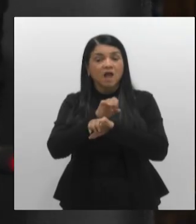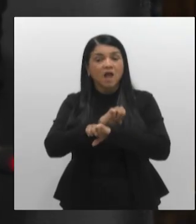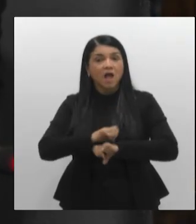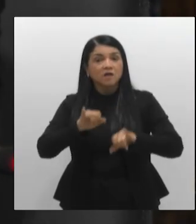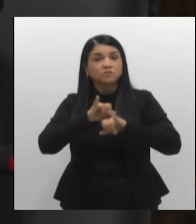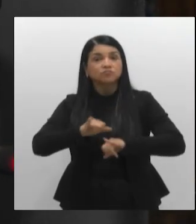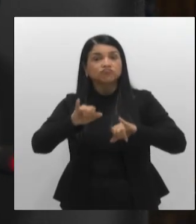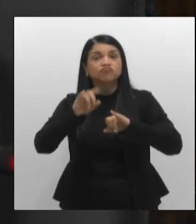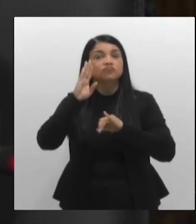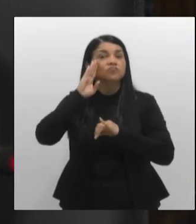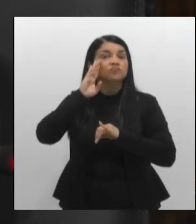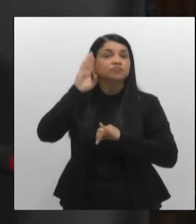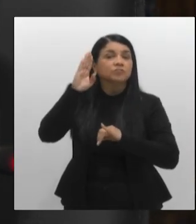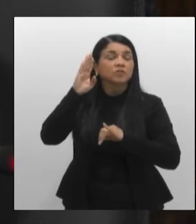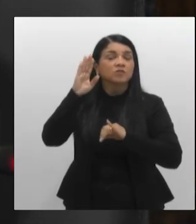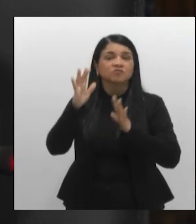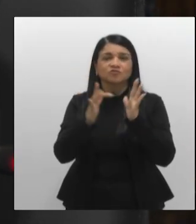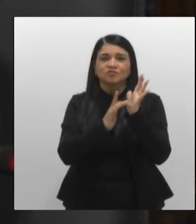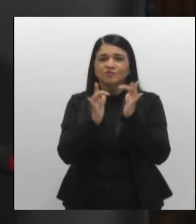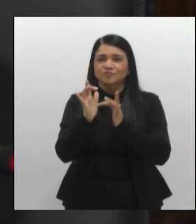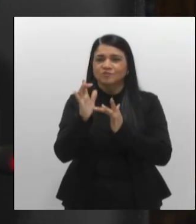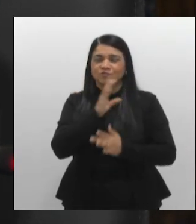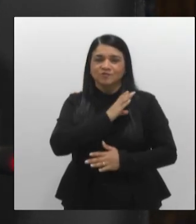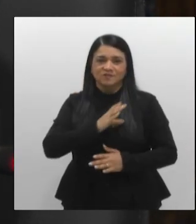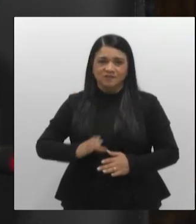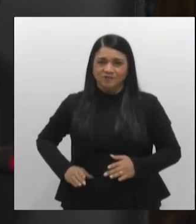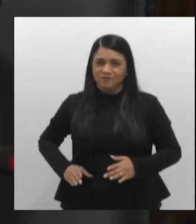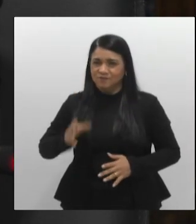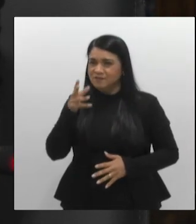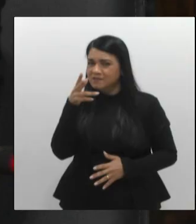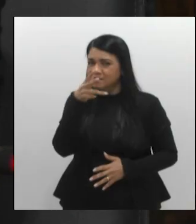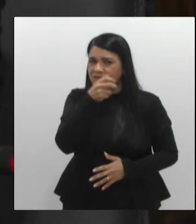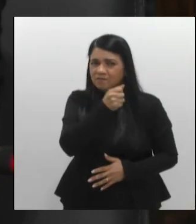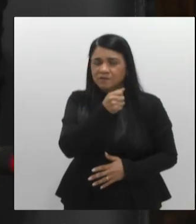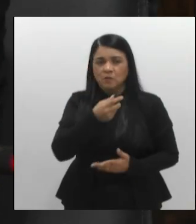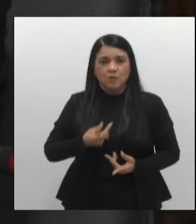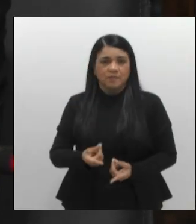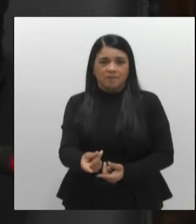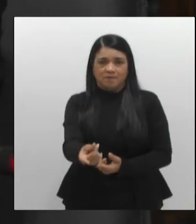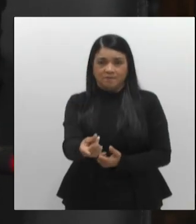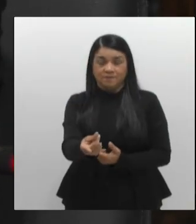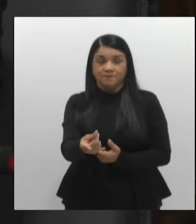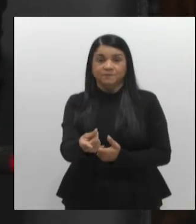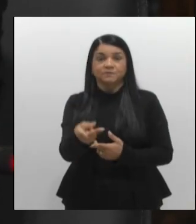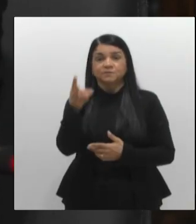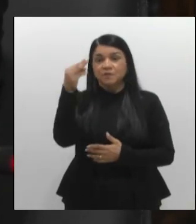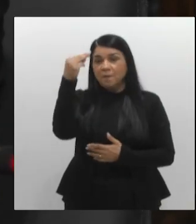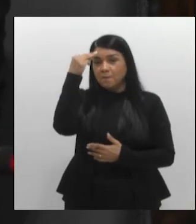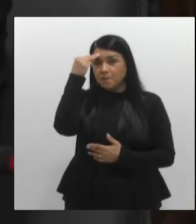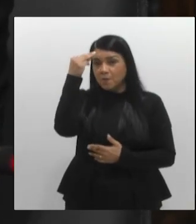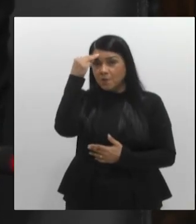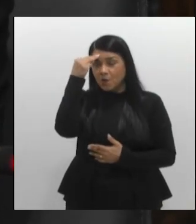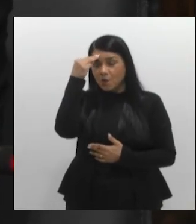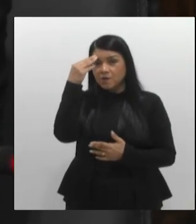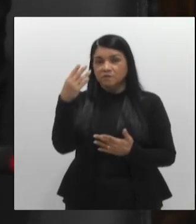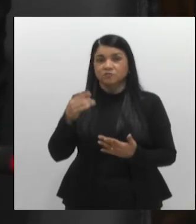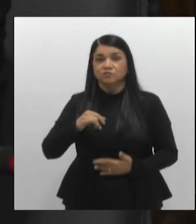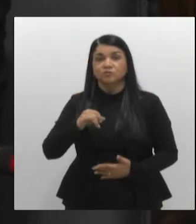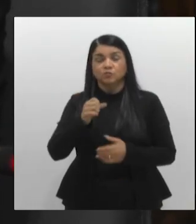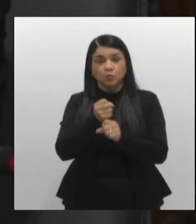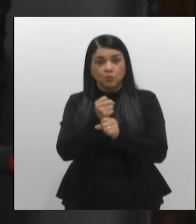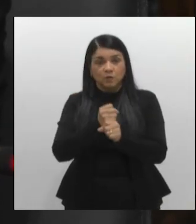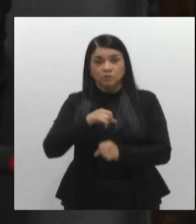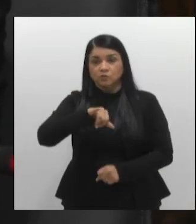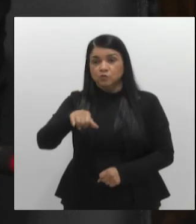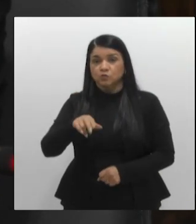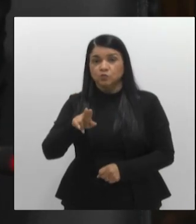Cristo, penhor da eterna redenção. A memória reavivada no presente ano jubilar dos